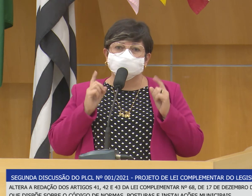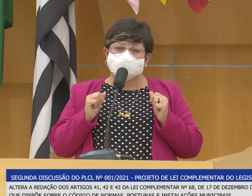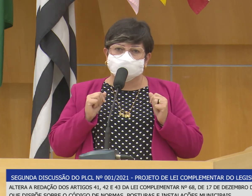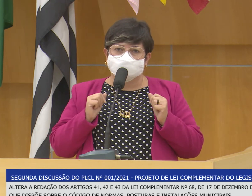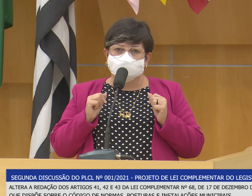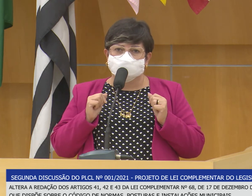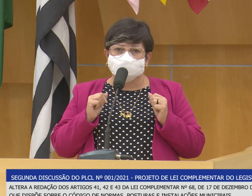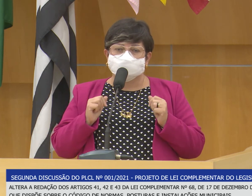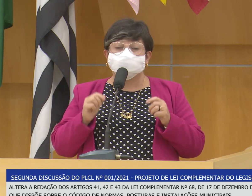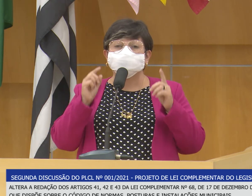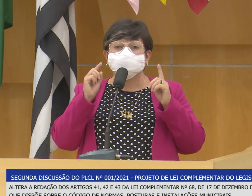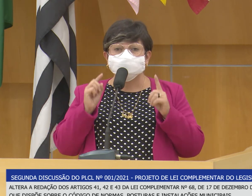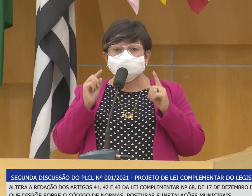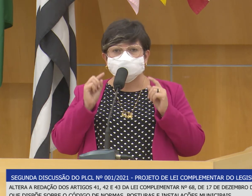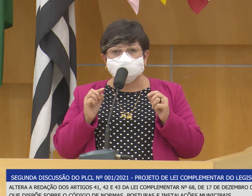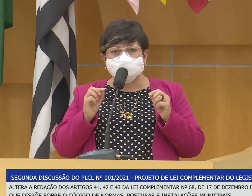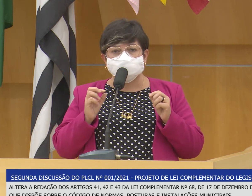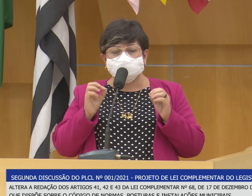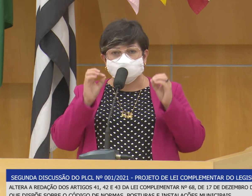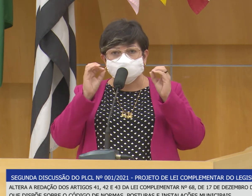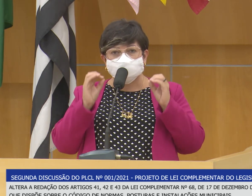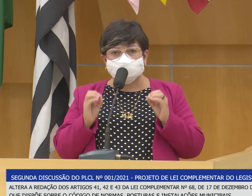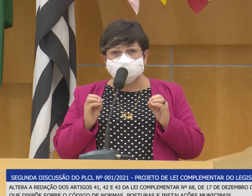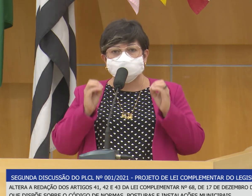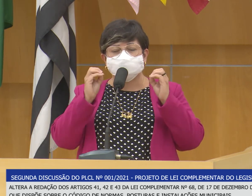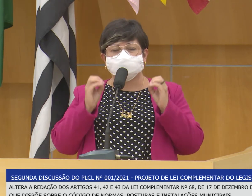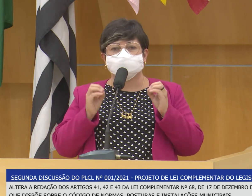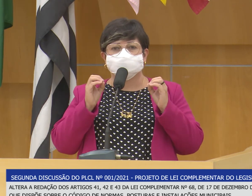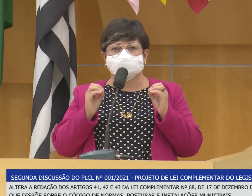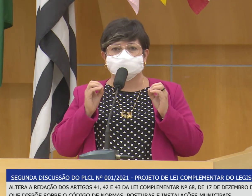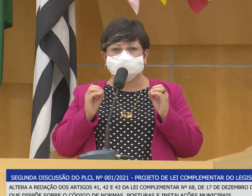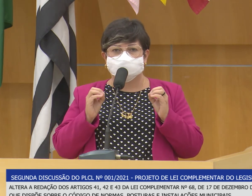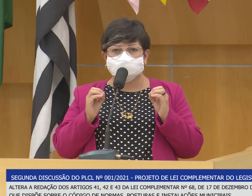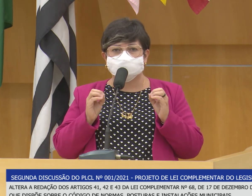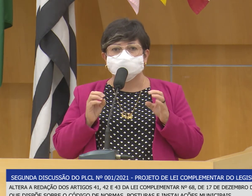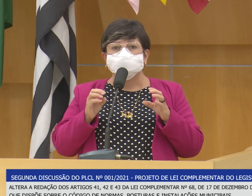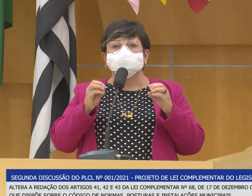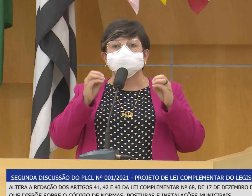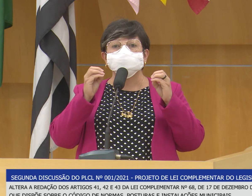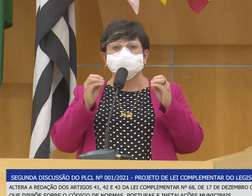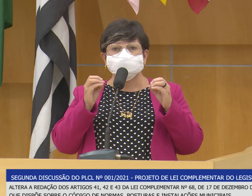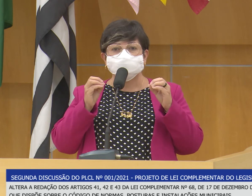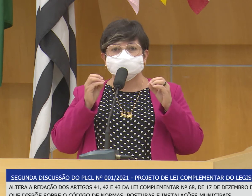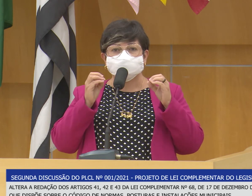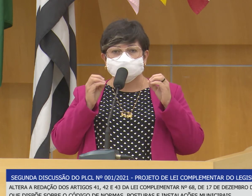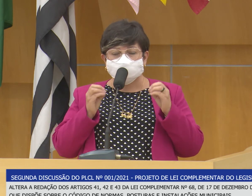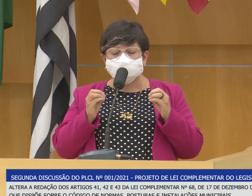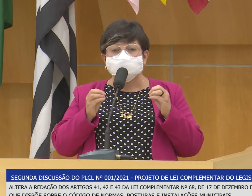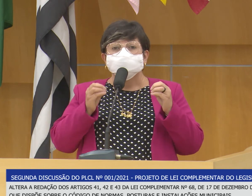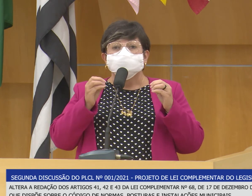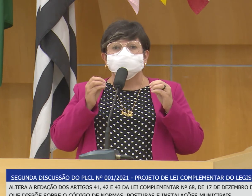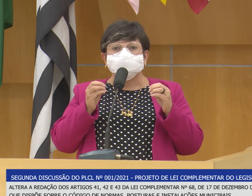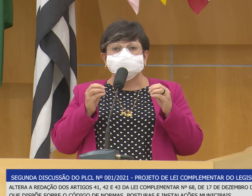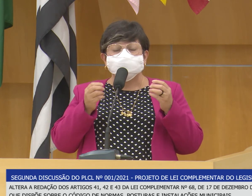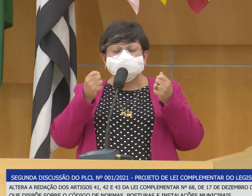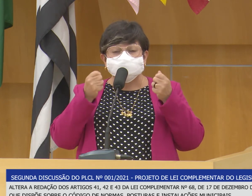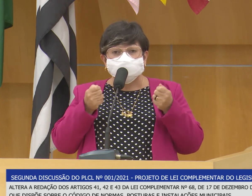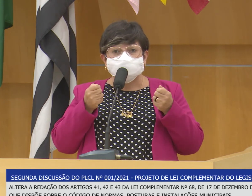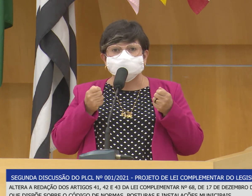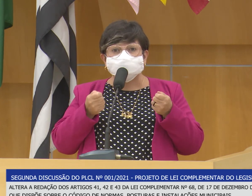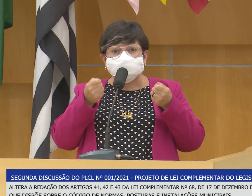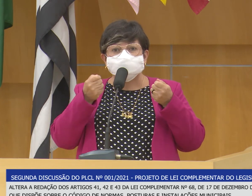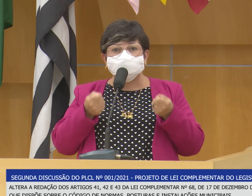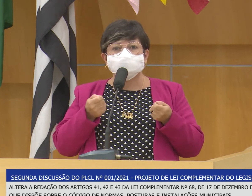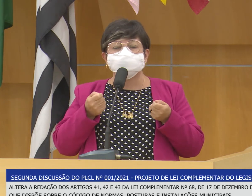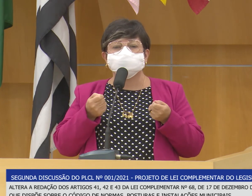esperando do poder público. Cada um de nós podemos fazer a nossa parte, nós somos cidadãos, nós